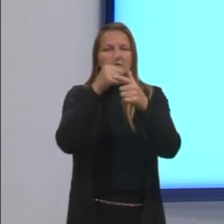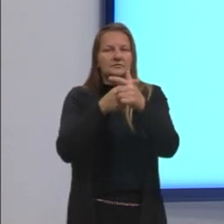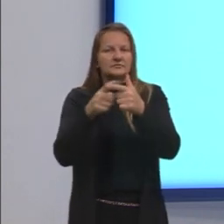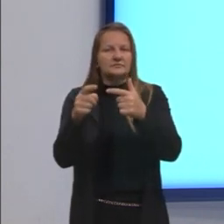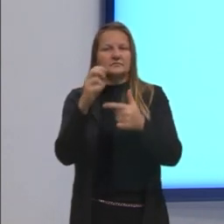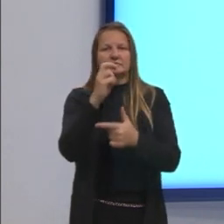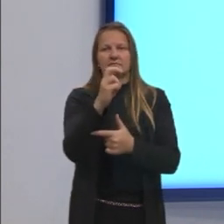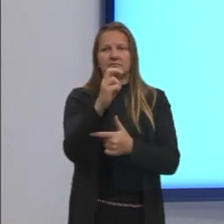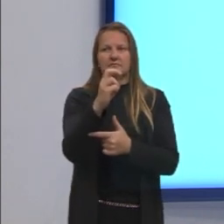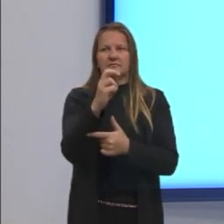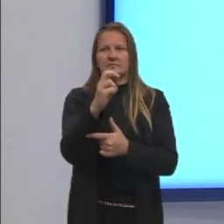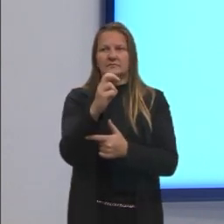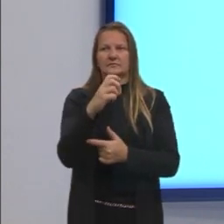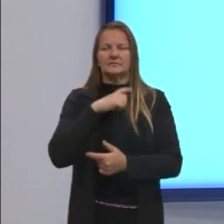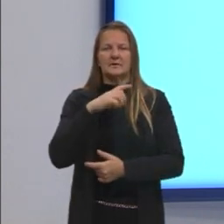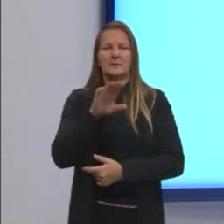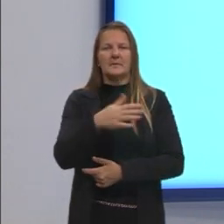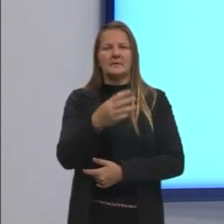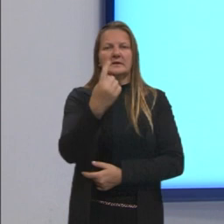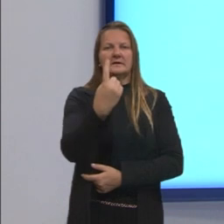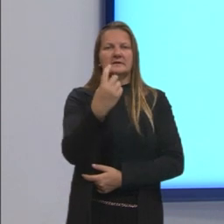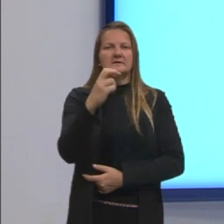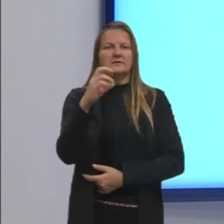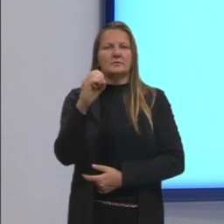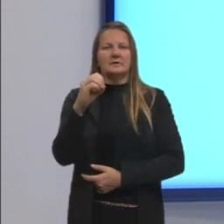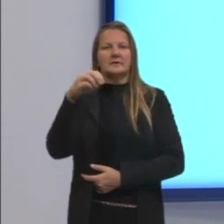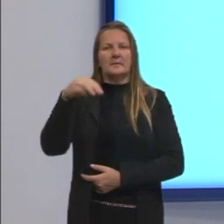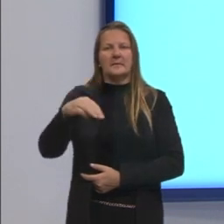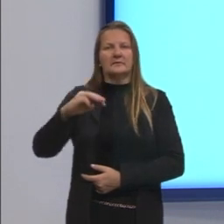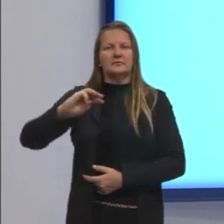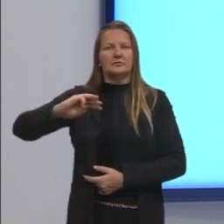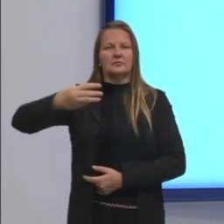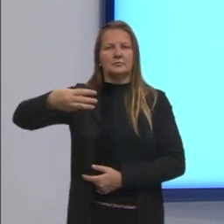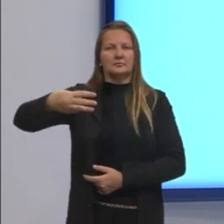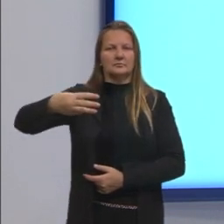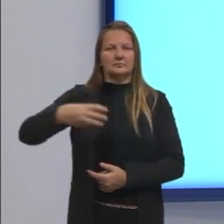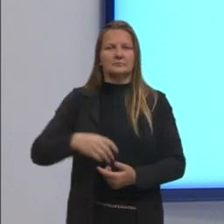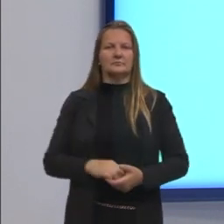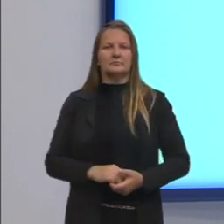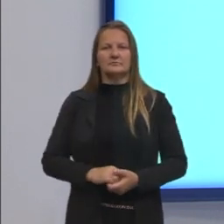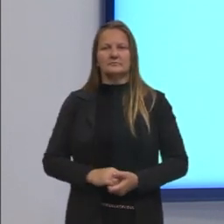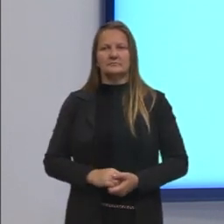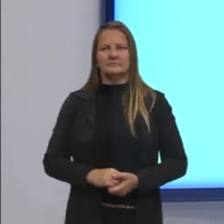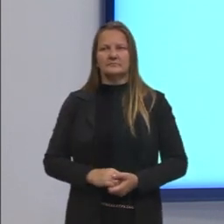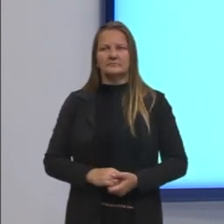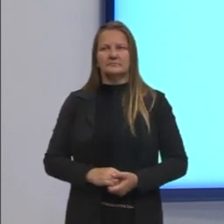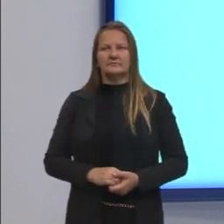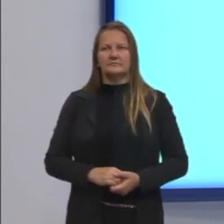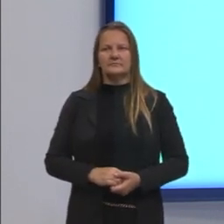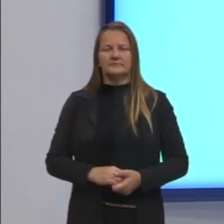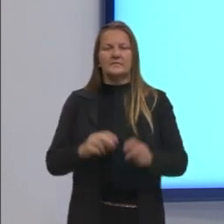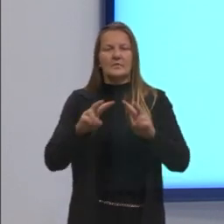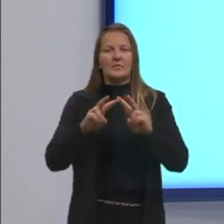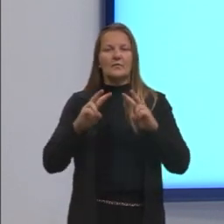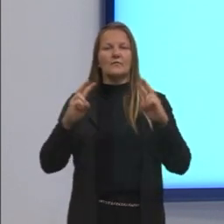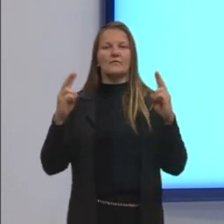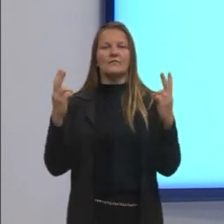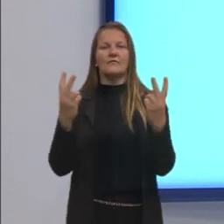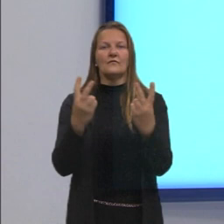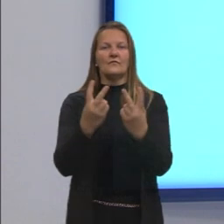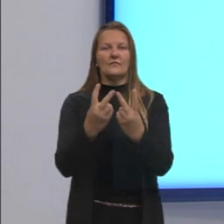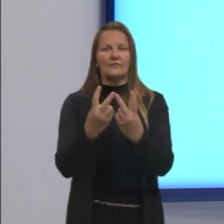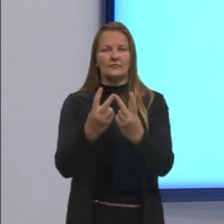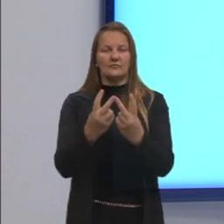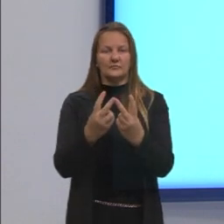por 5 e tenho ali 150 metros cúbicos esse seria o volume né do